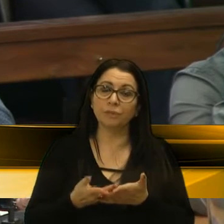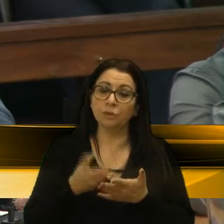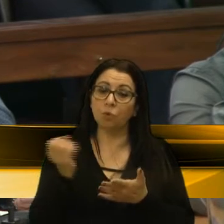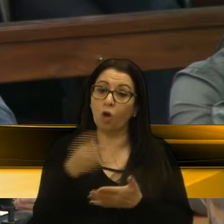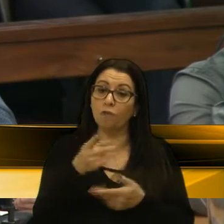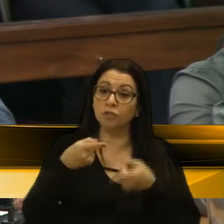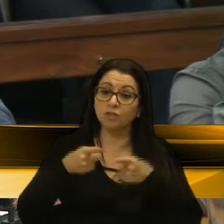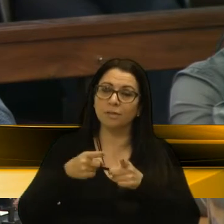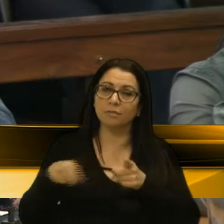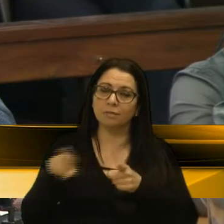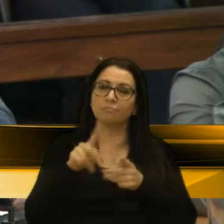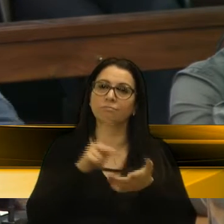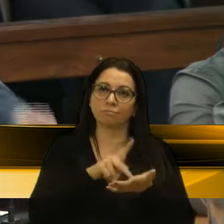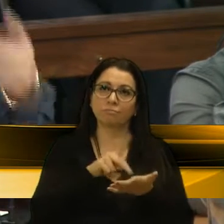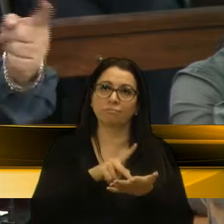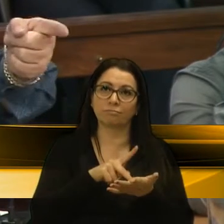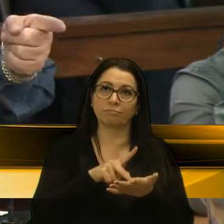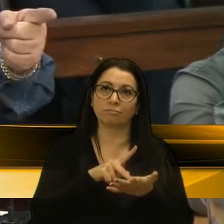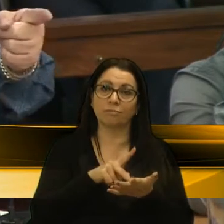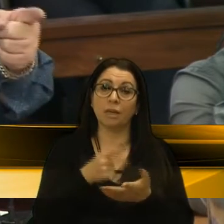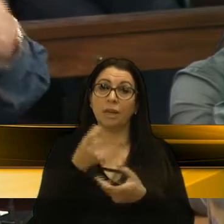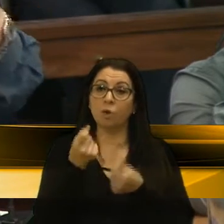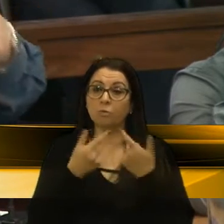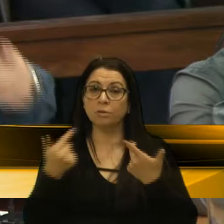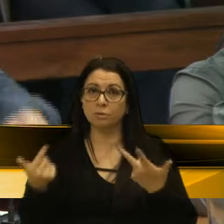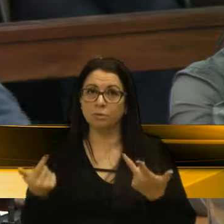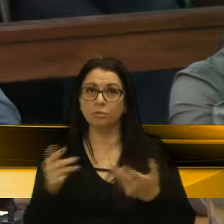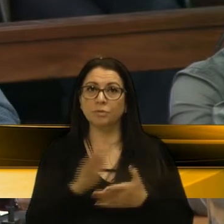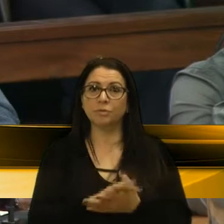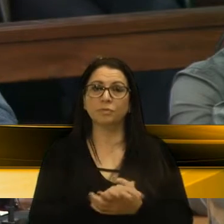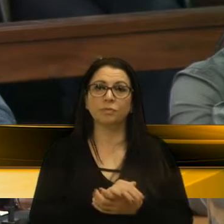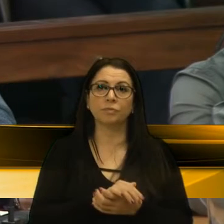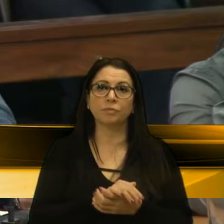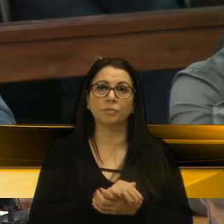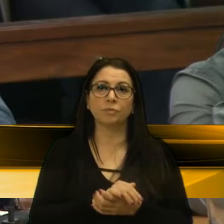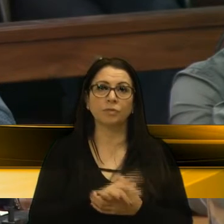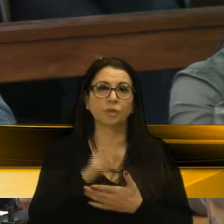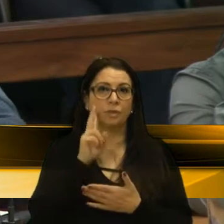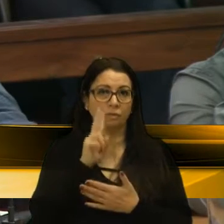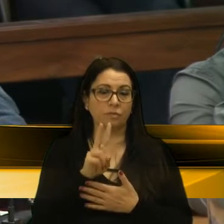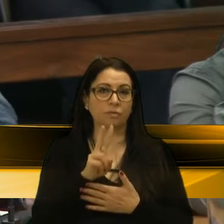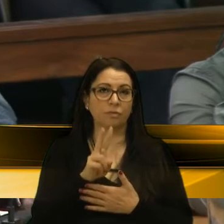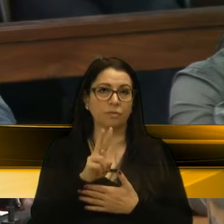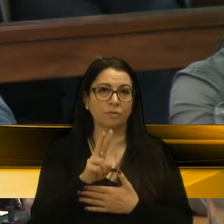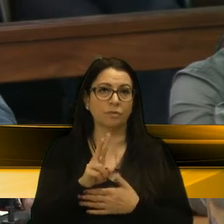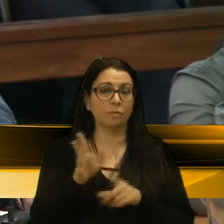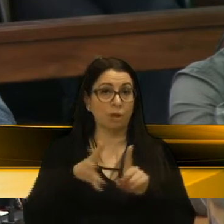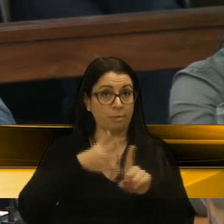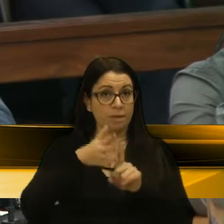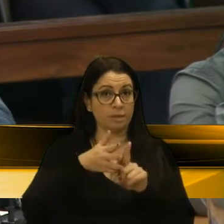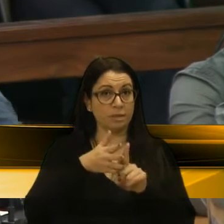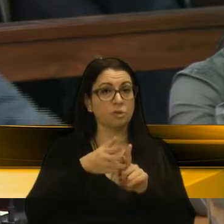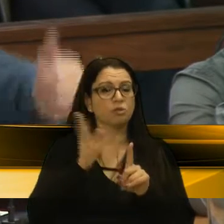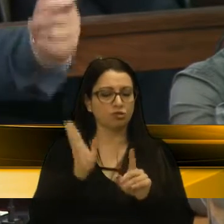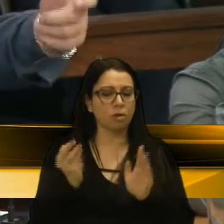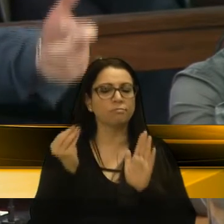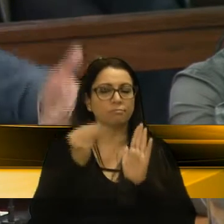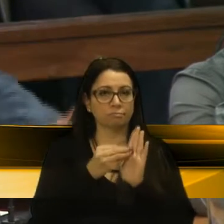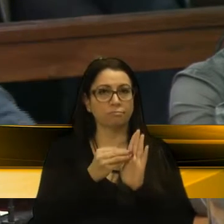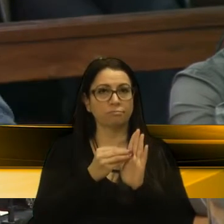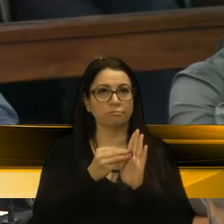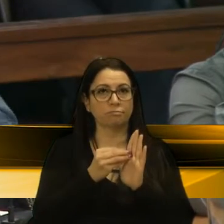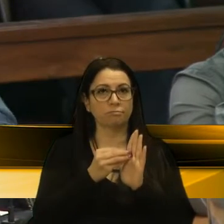Então, de fato, algumas das questões que foram levantadas pelo palestrante, nós já incorporamos na questão